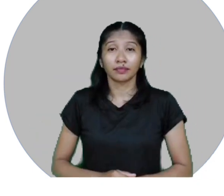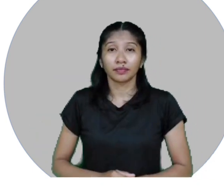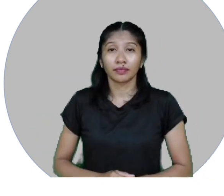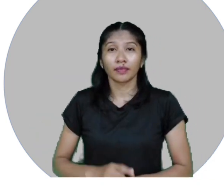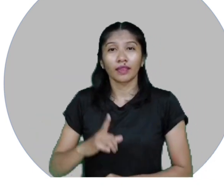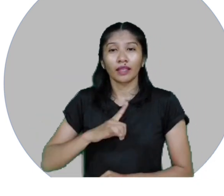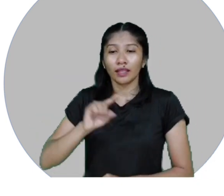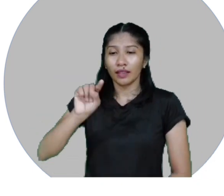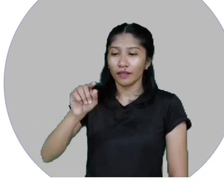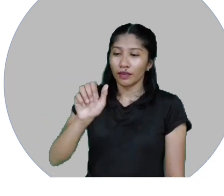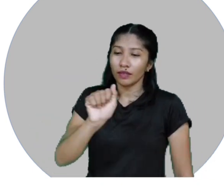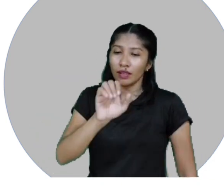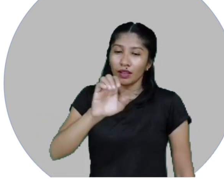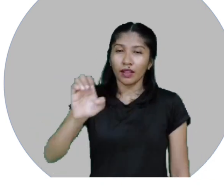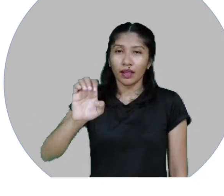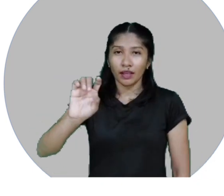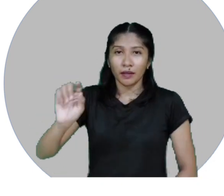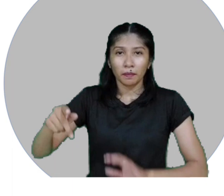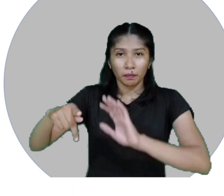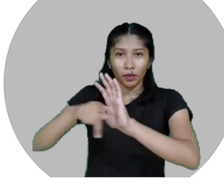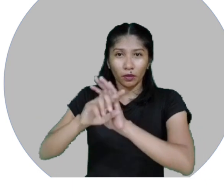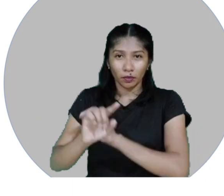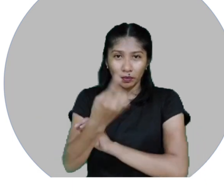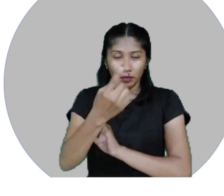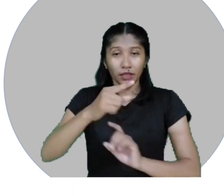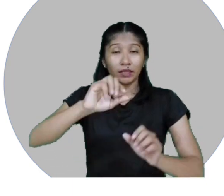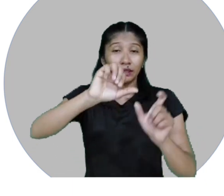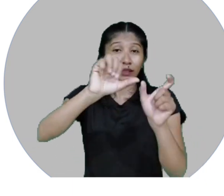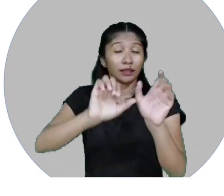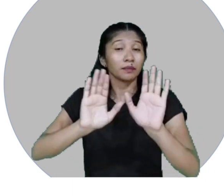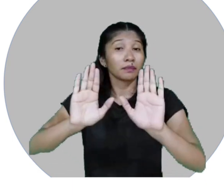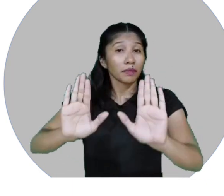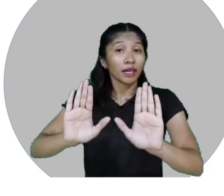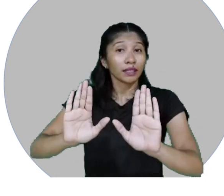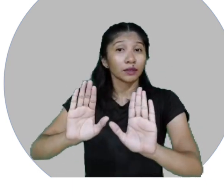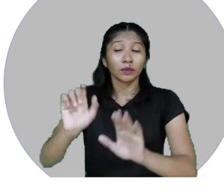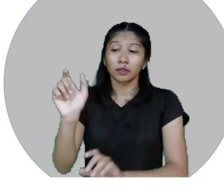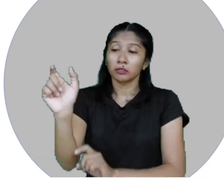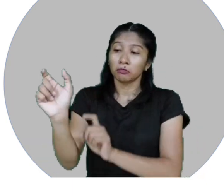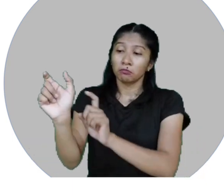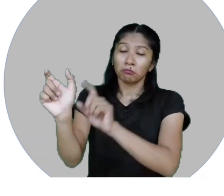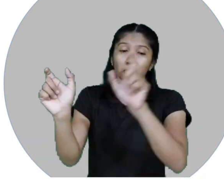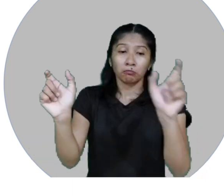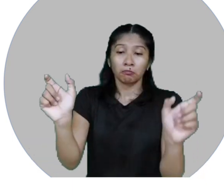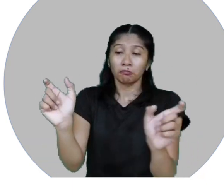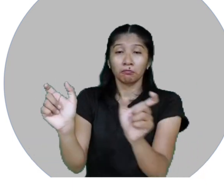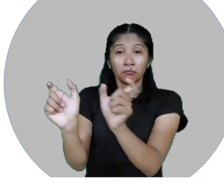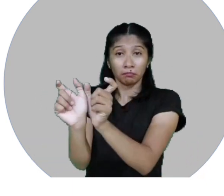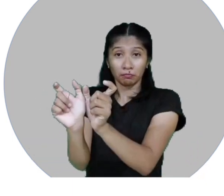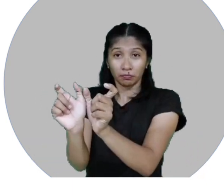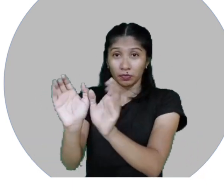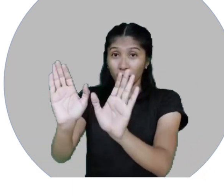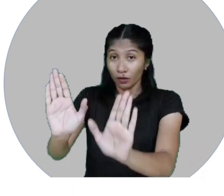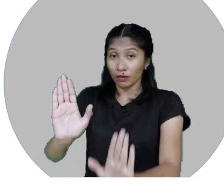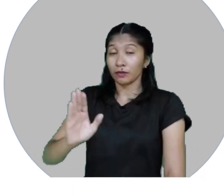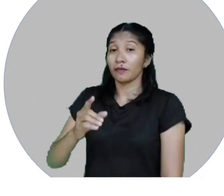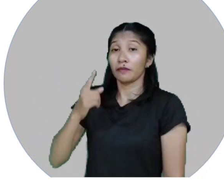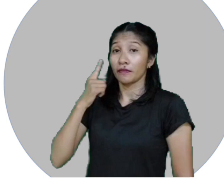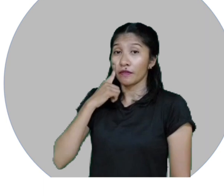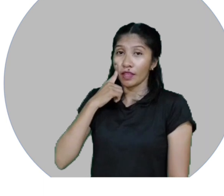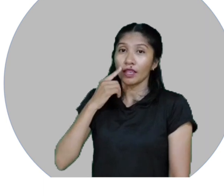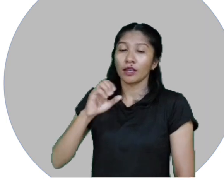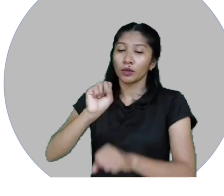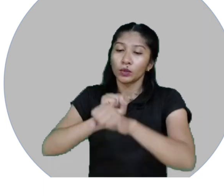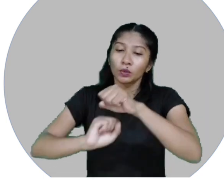pertence à primeira declinação. Estamos a falar de palavras compostas, quando nós reunimos dois